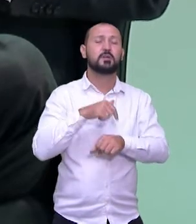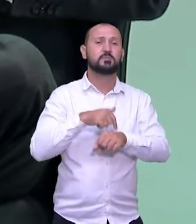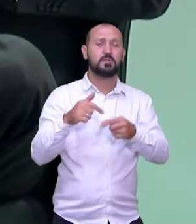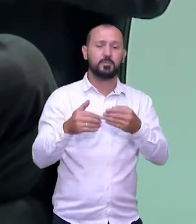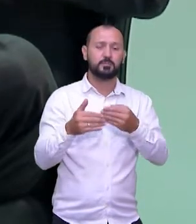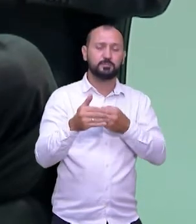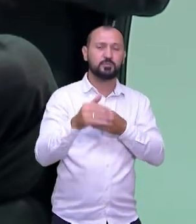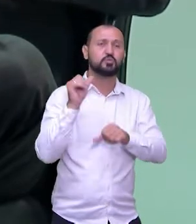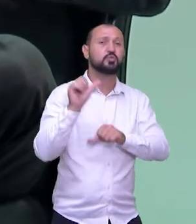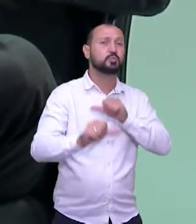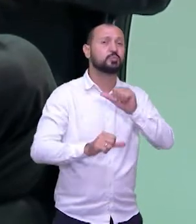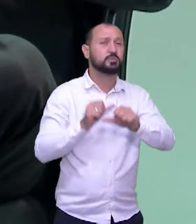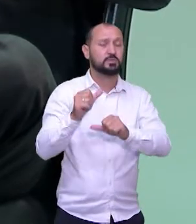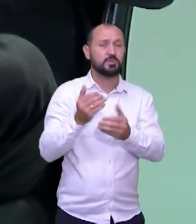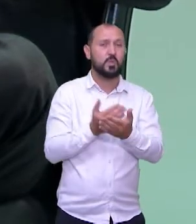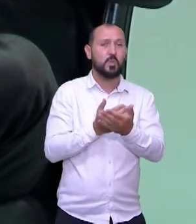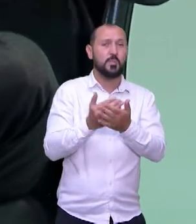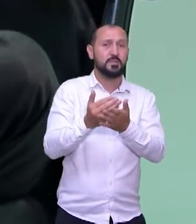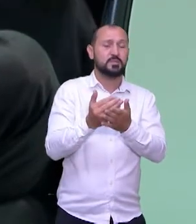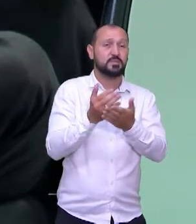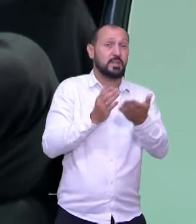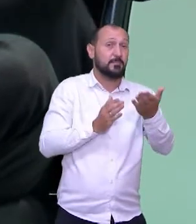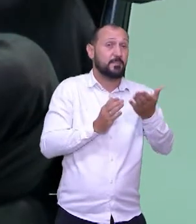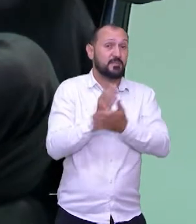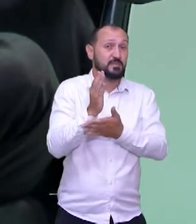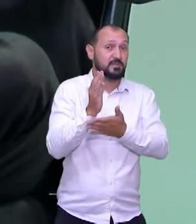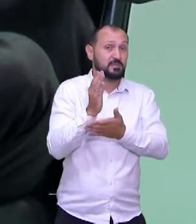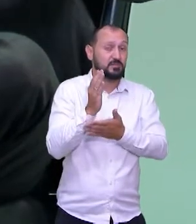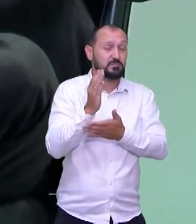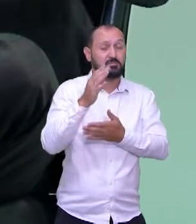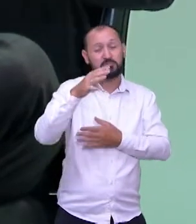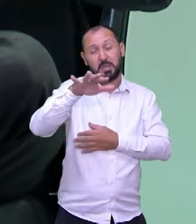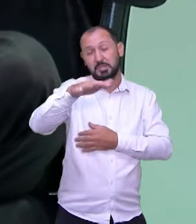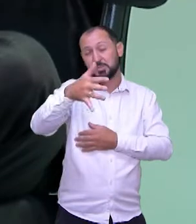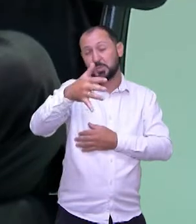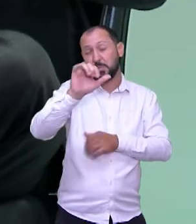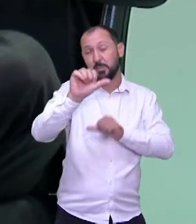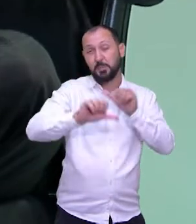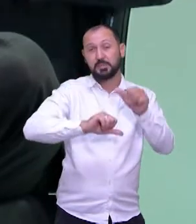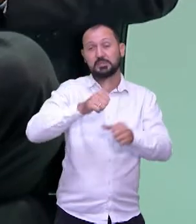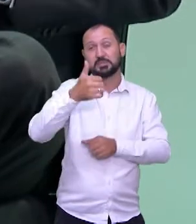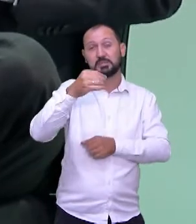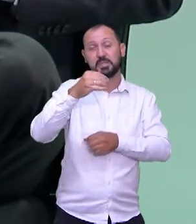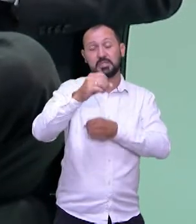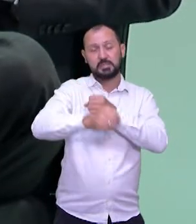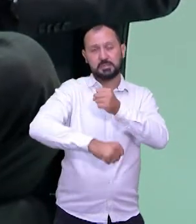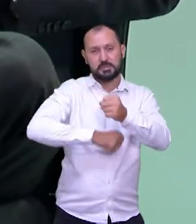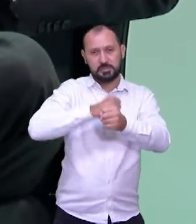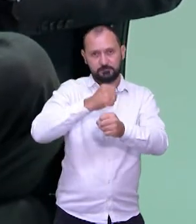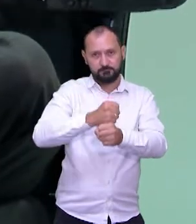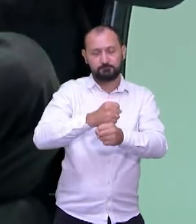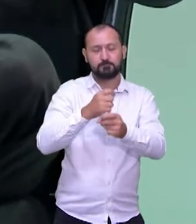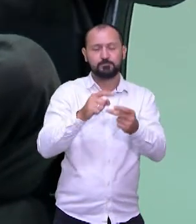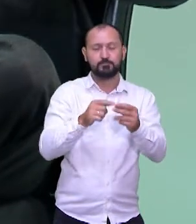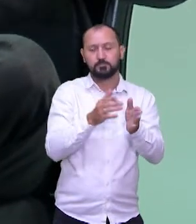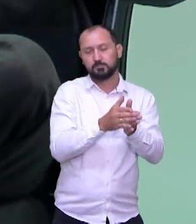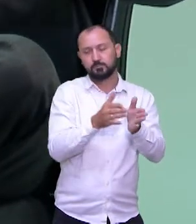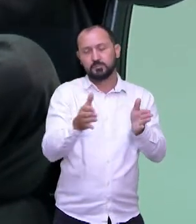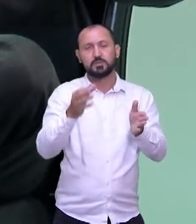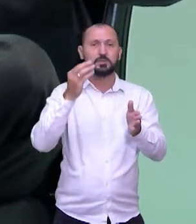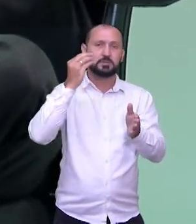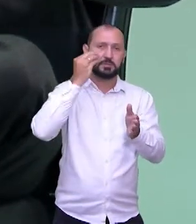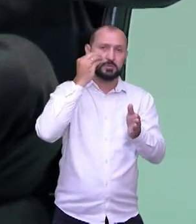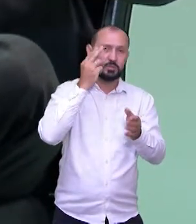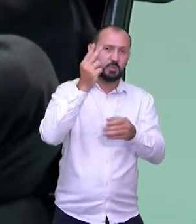temos um prazo de transição a partir da sua aprovação, um prazo de transição de 10 anos. Aí nós temos um período